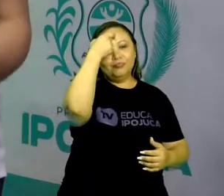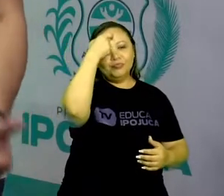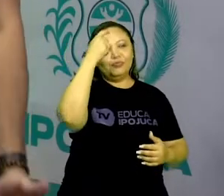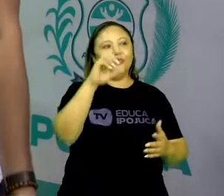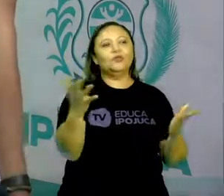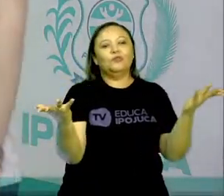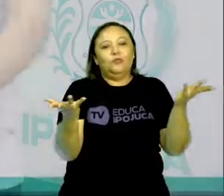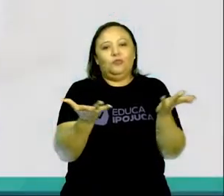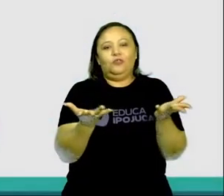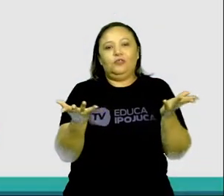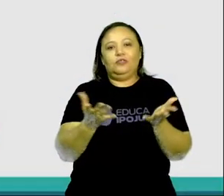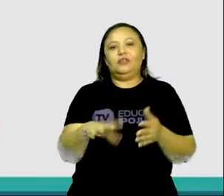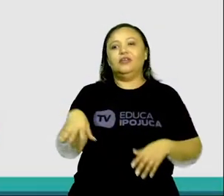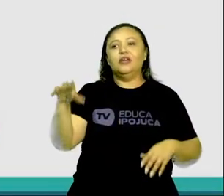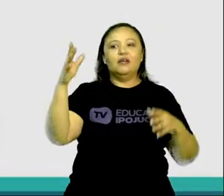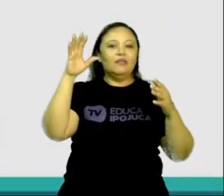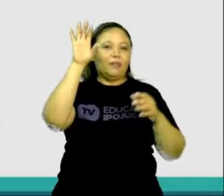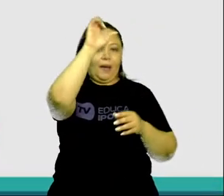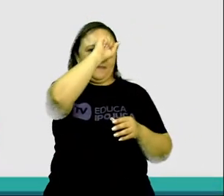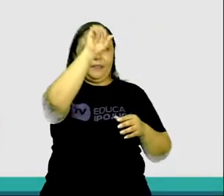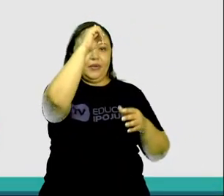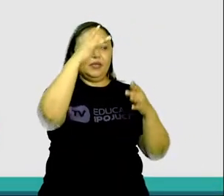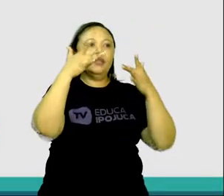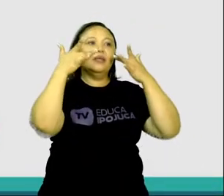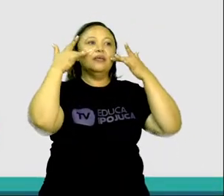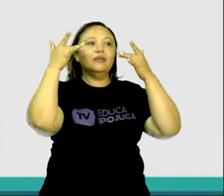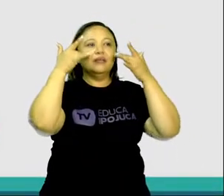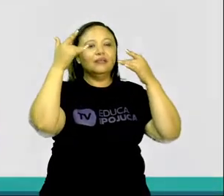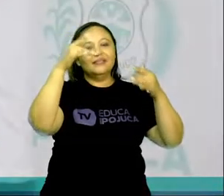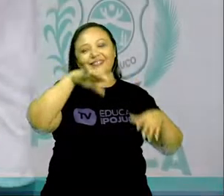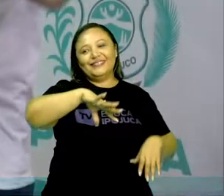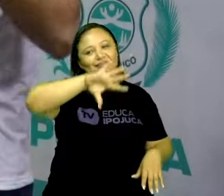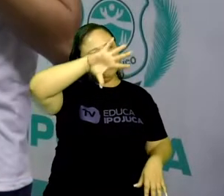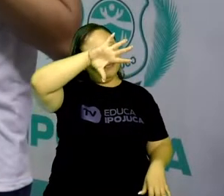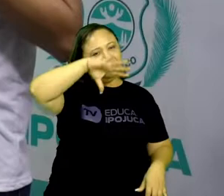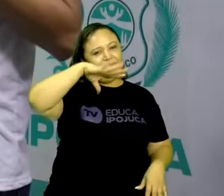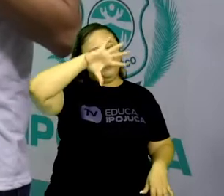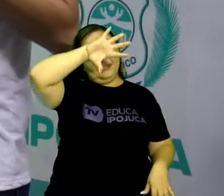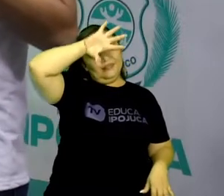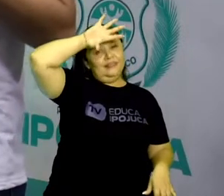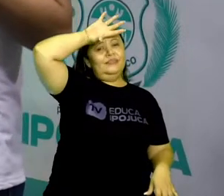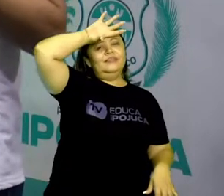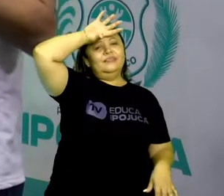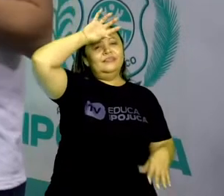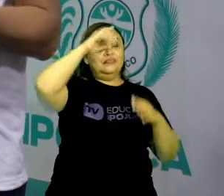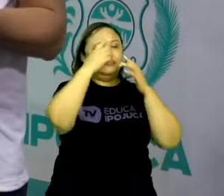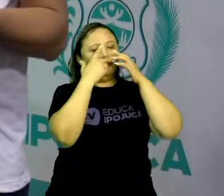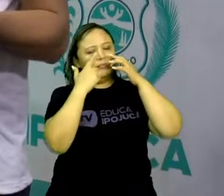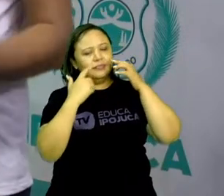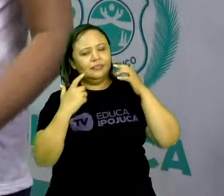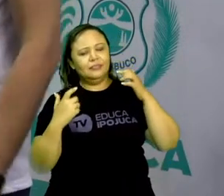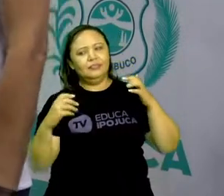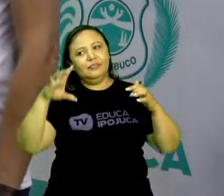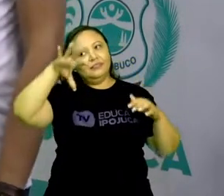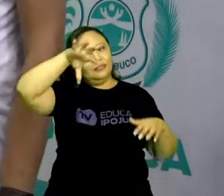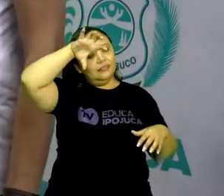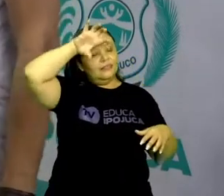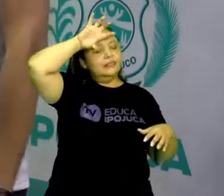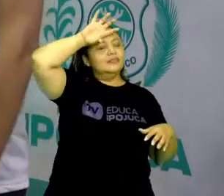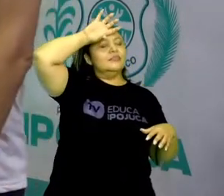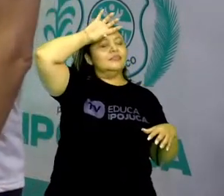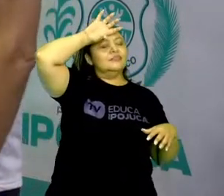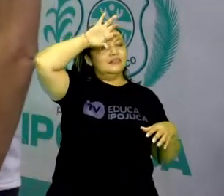especial, falaremos sobre o teatro melodramático. Oh, meu Deus, é muito drama. Que emoção.